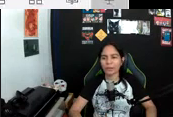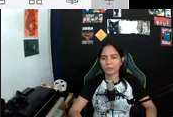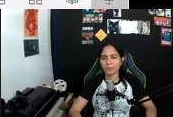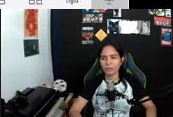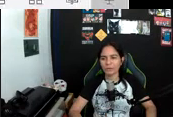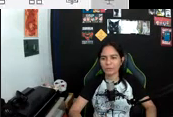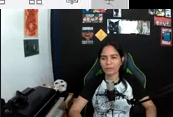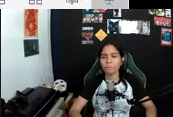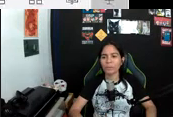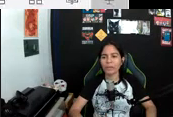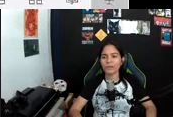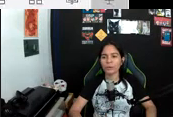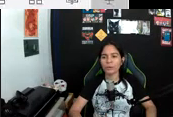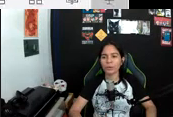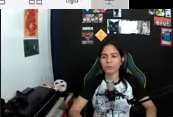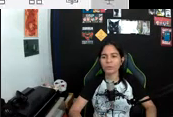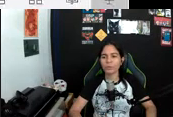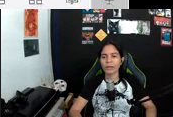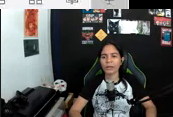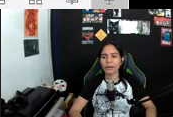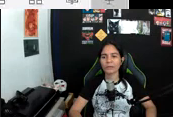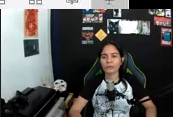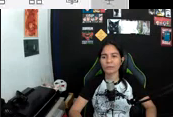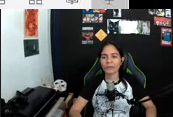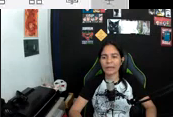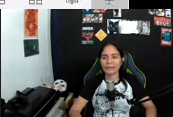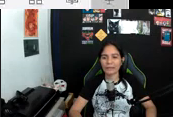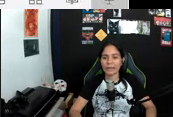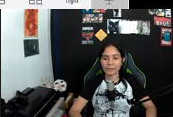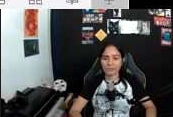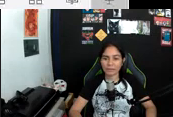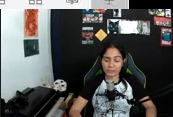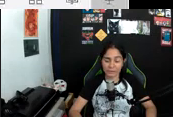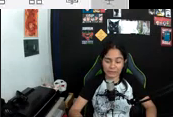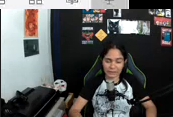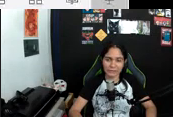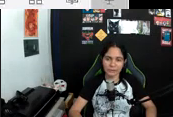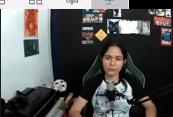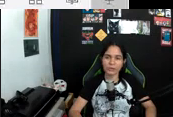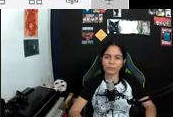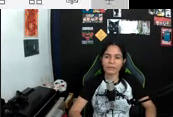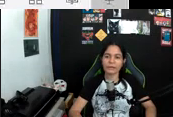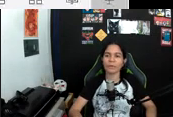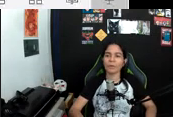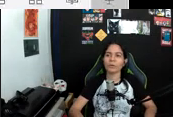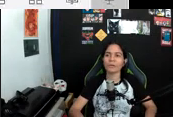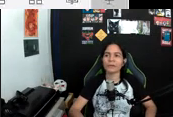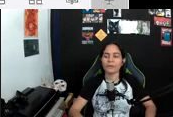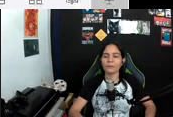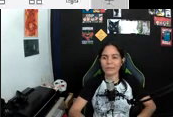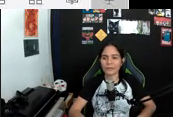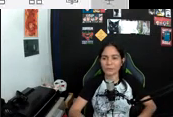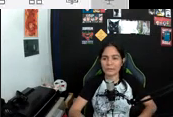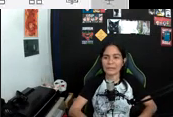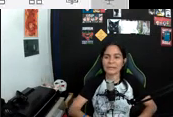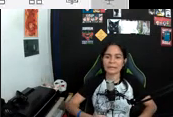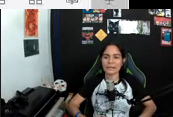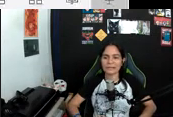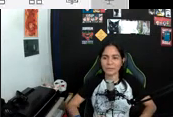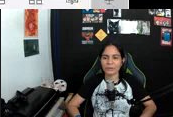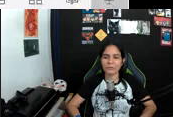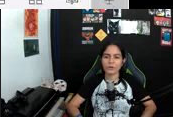os regulamentos do hospital e sobre como se comunicar com as autoridades e lideranças do hospital para obter